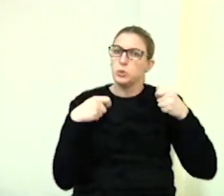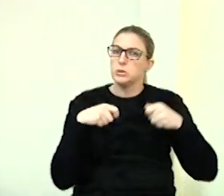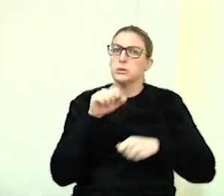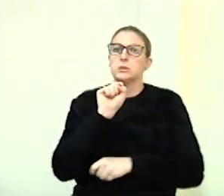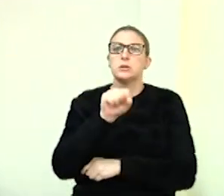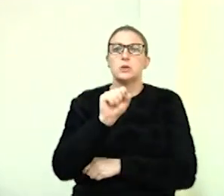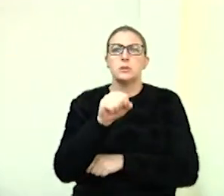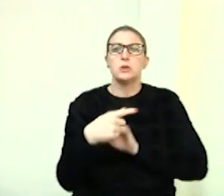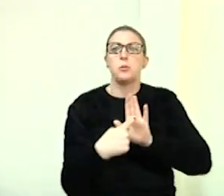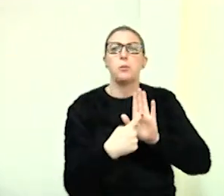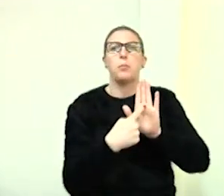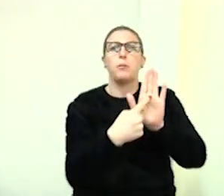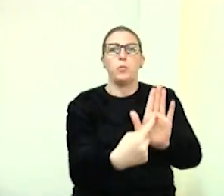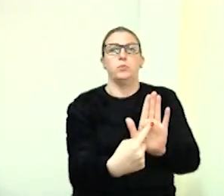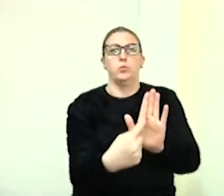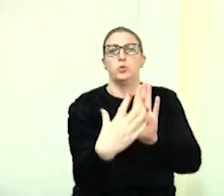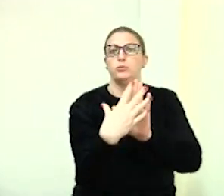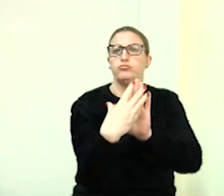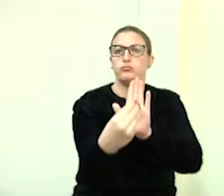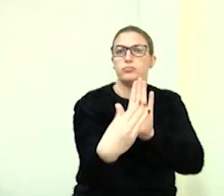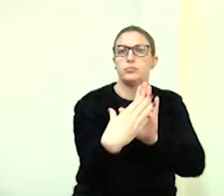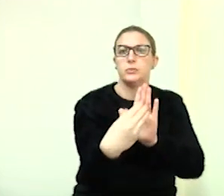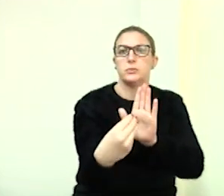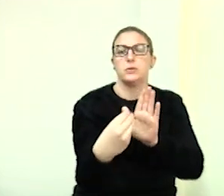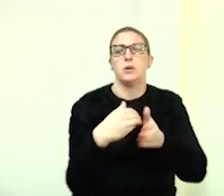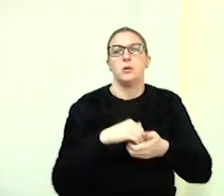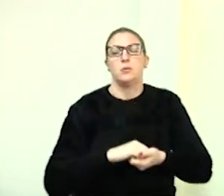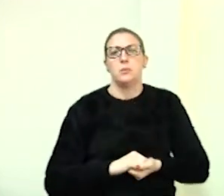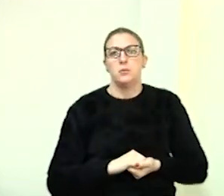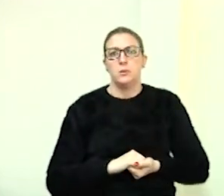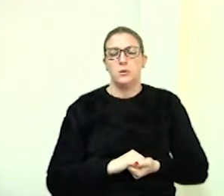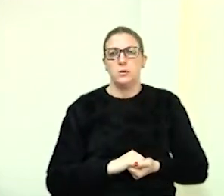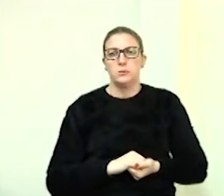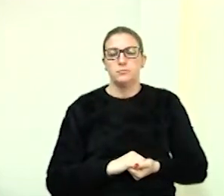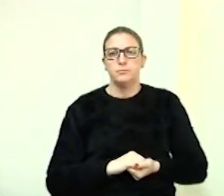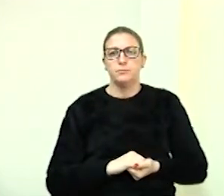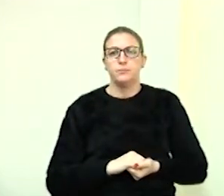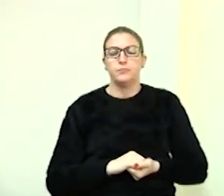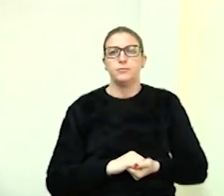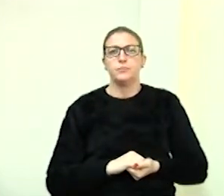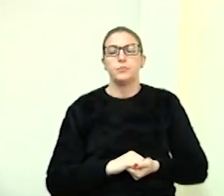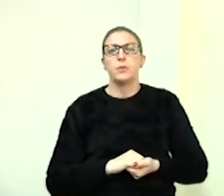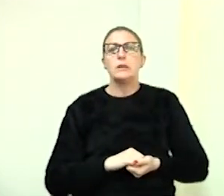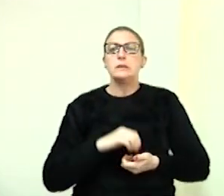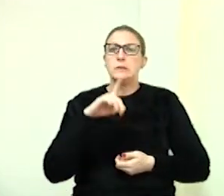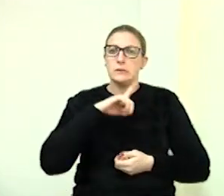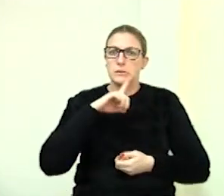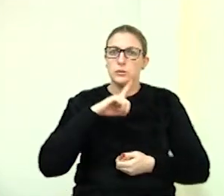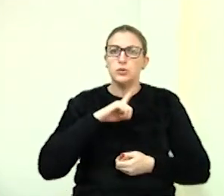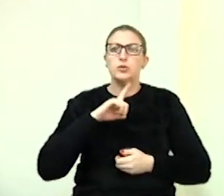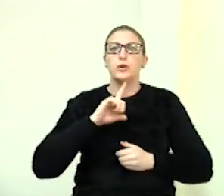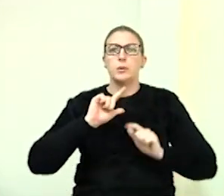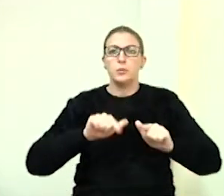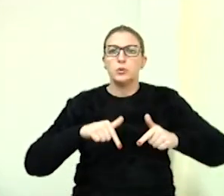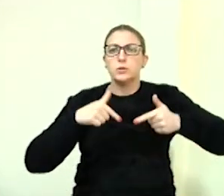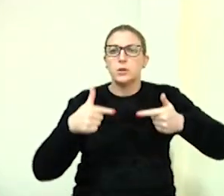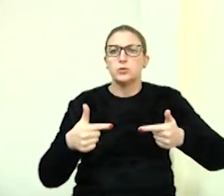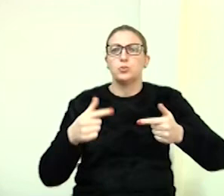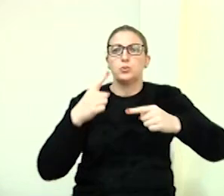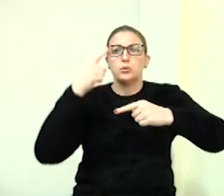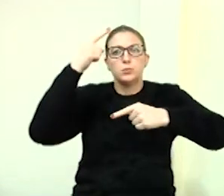dar o exemplo. Tomamos atitudes restritivas como presidente, como mesa diretora, onde